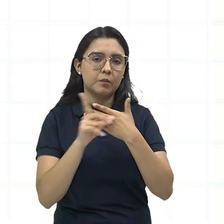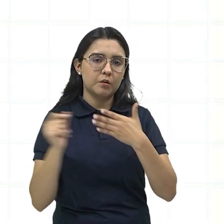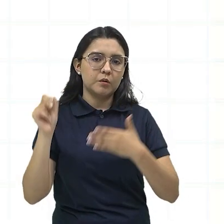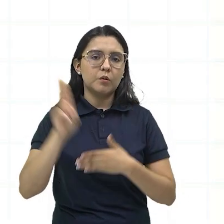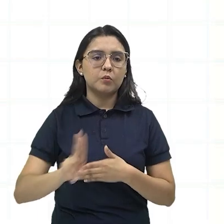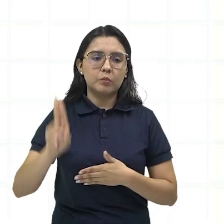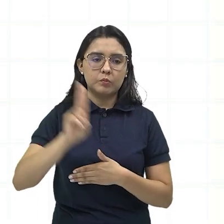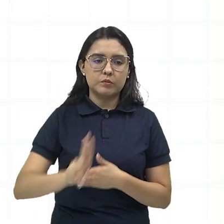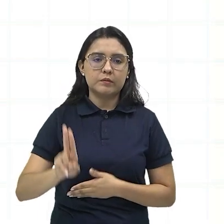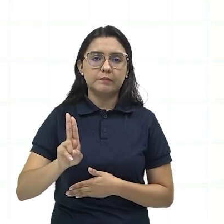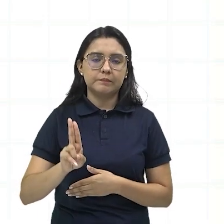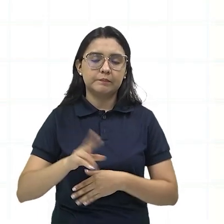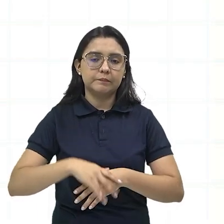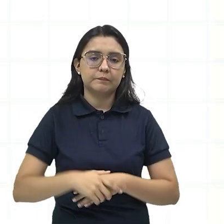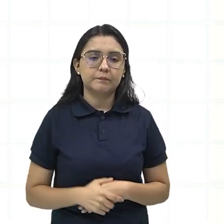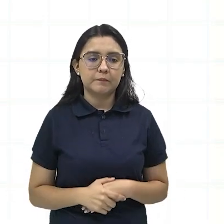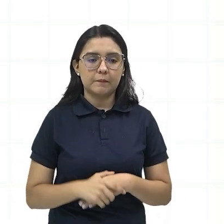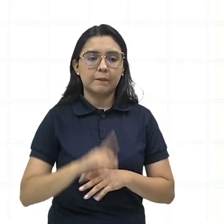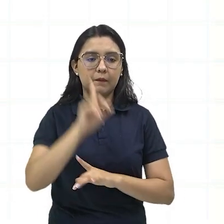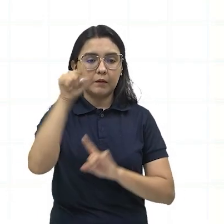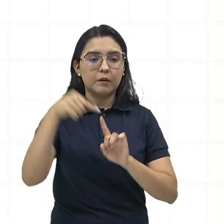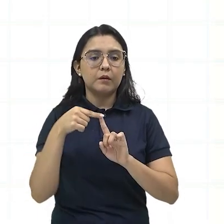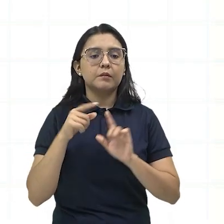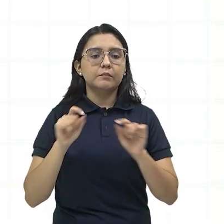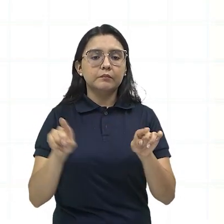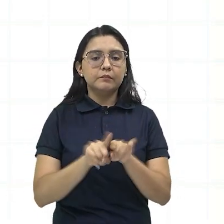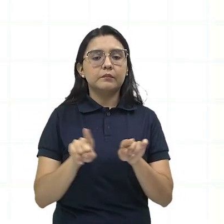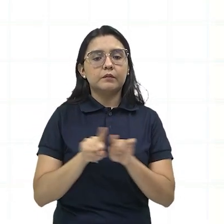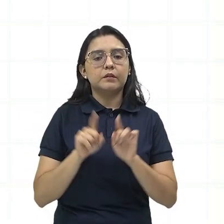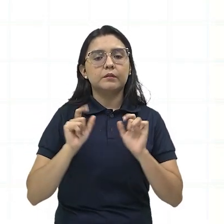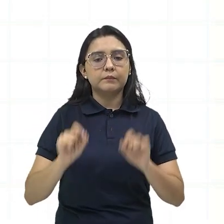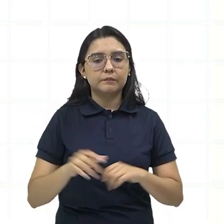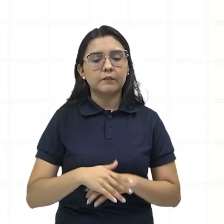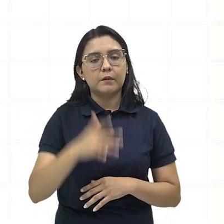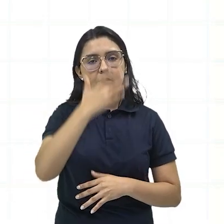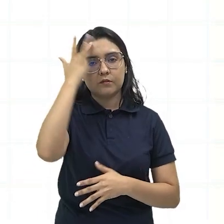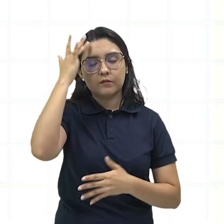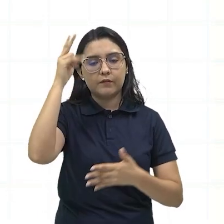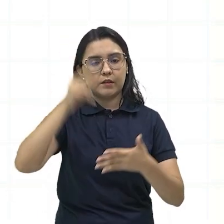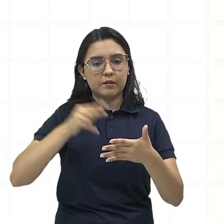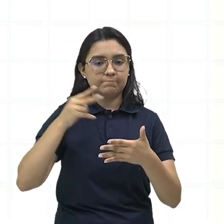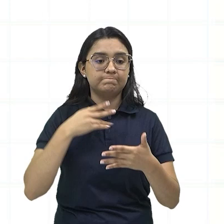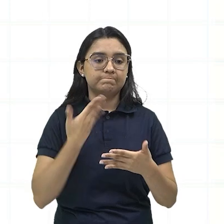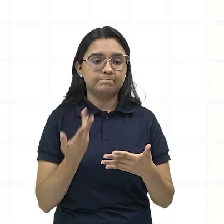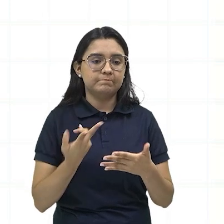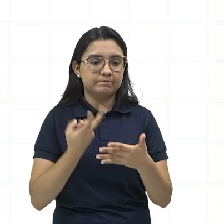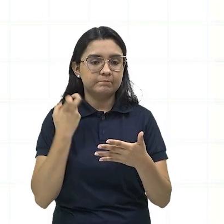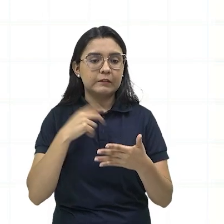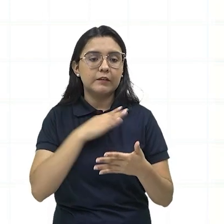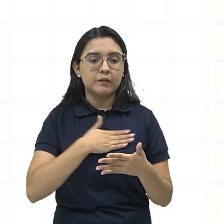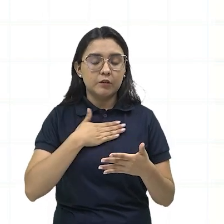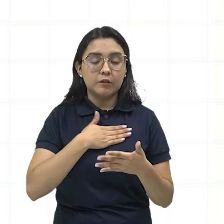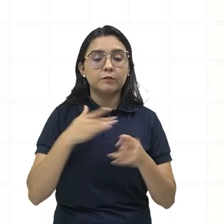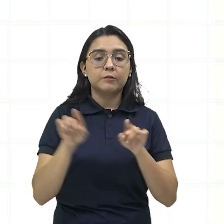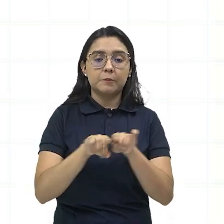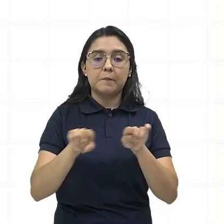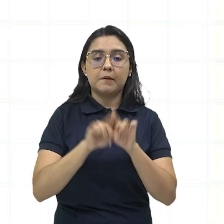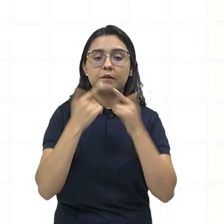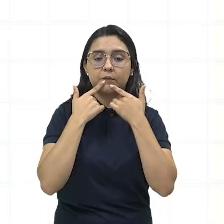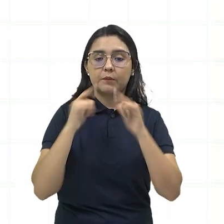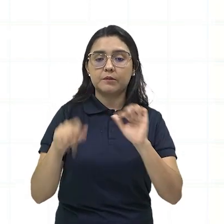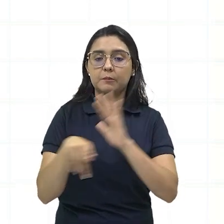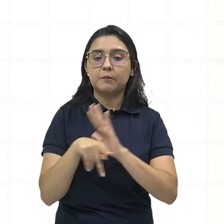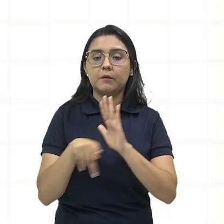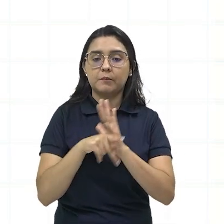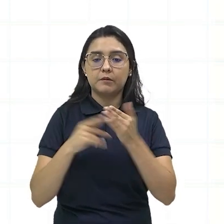alguma moral daquilo e vai entreter o leitor. Além disso, a linguagem da crônica é simples,